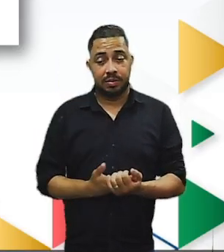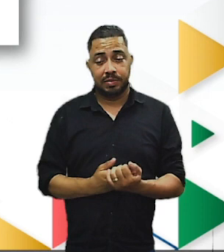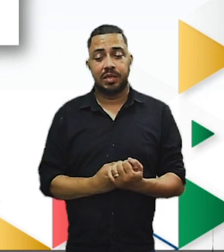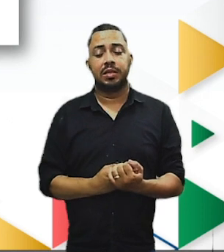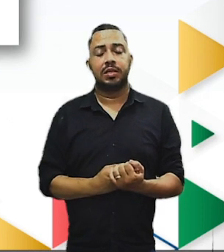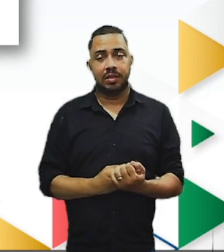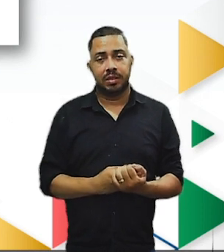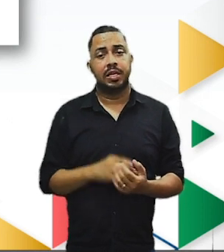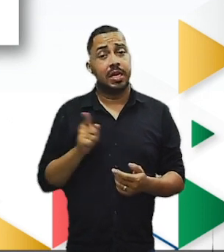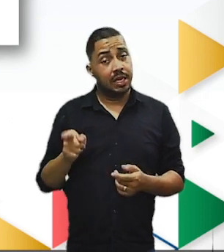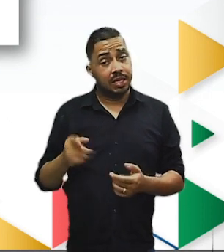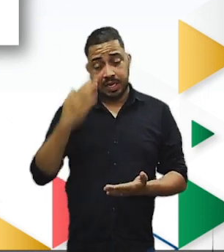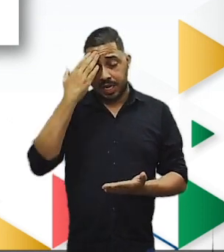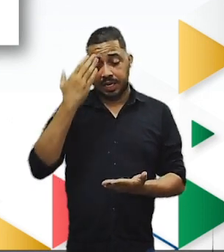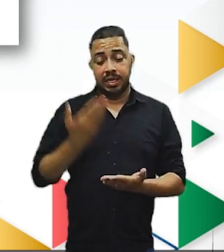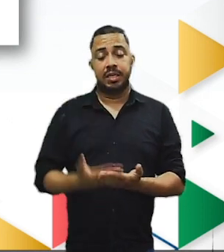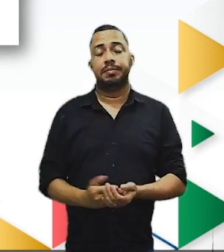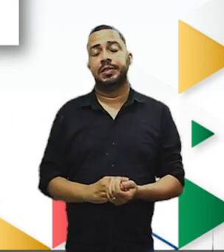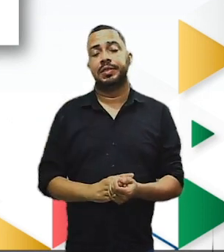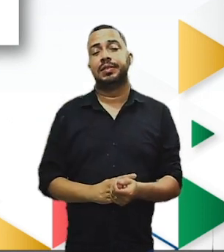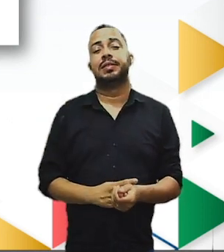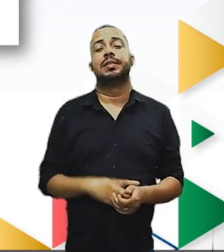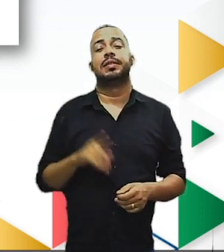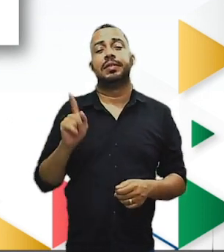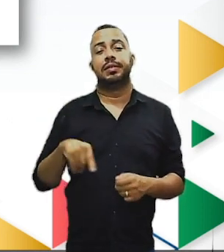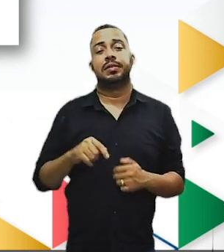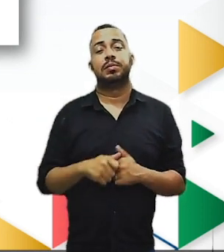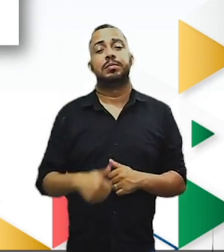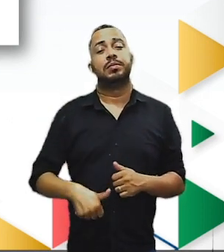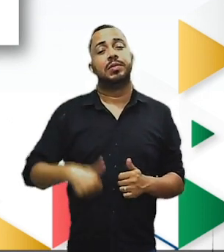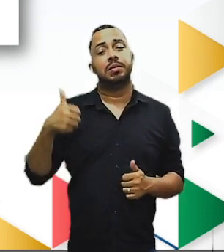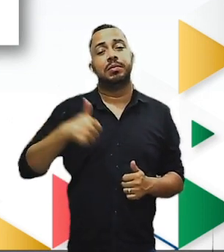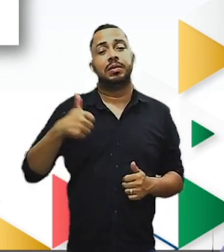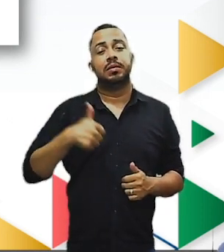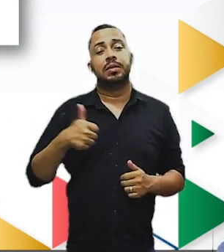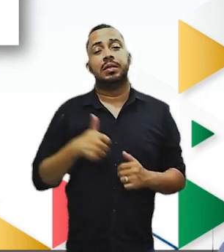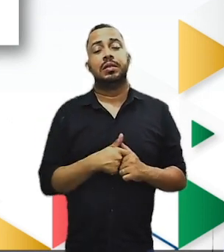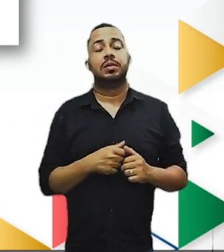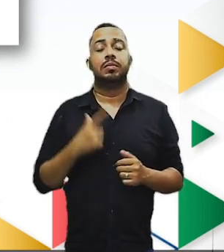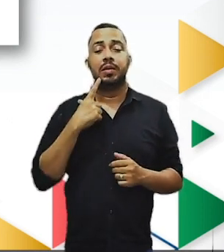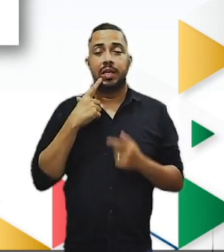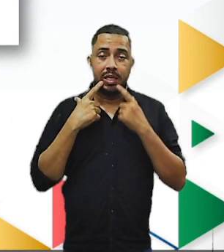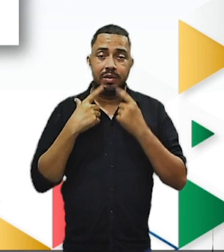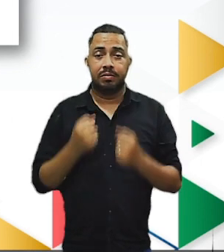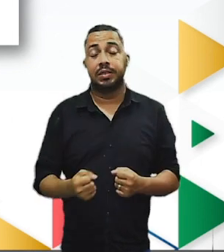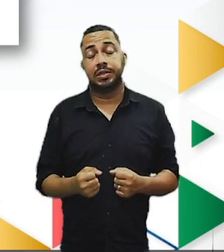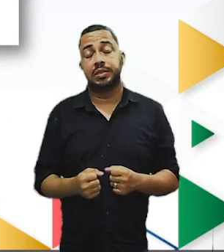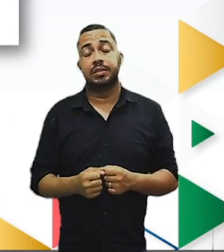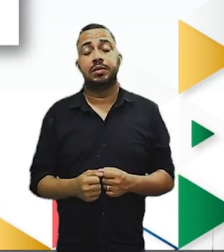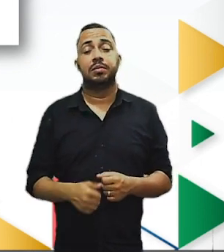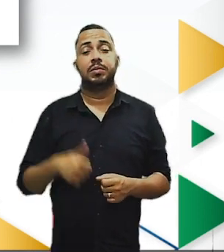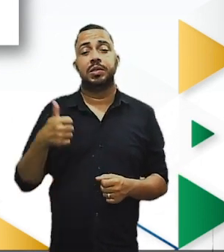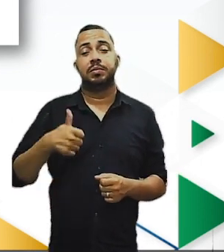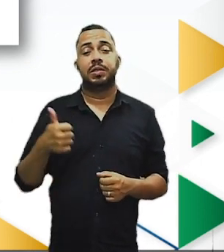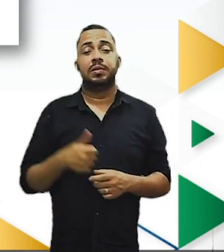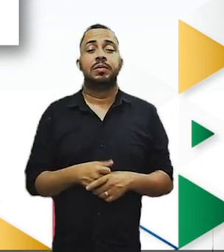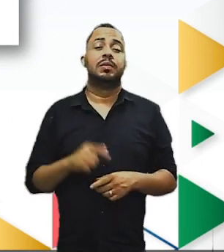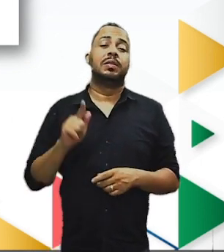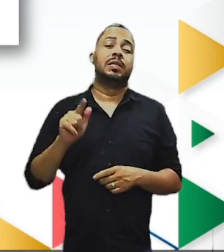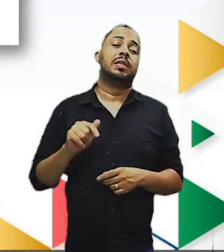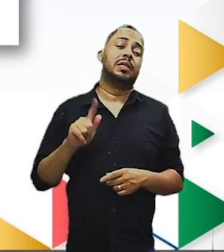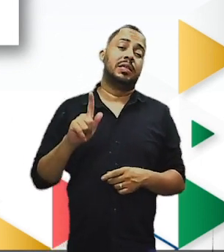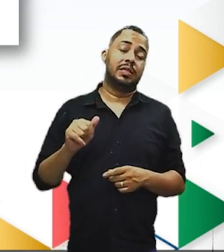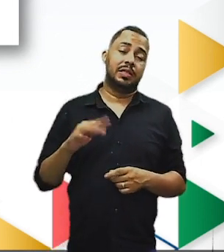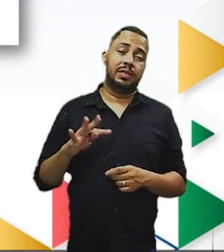Essa credibilidade seria justamente o primeiro com a linguagem. No primeiro, o gatilho mental, ele